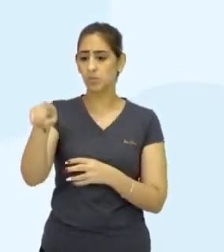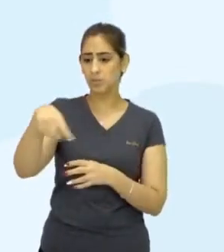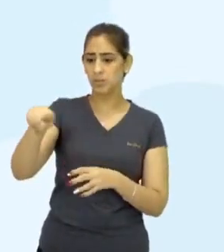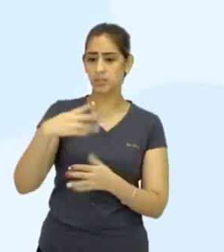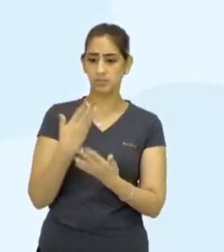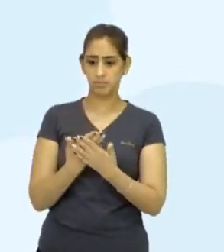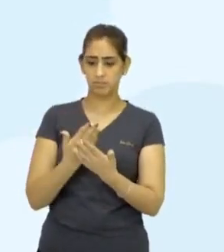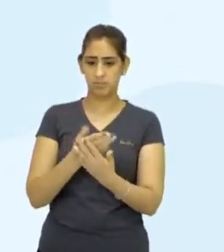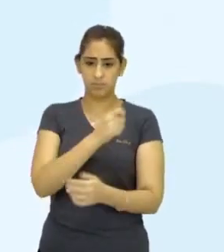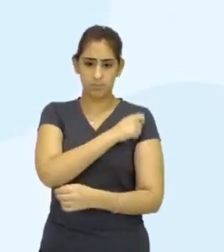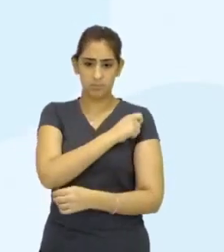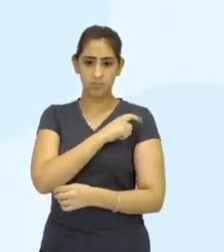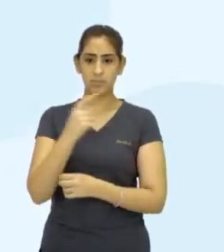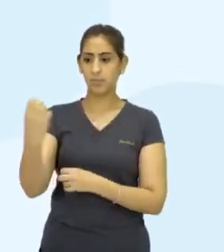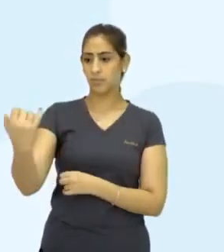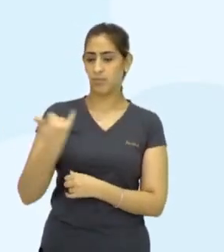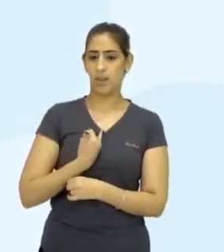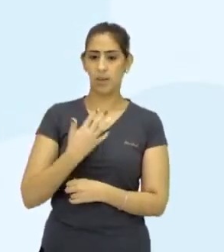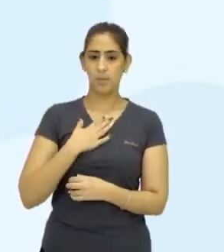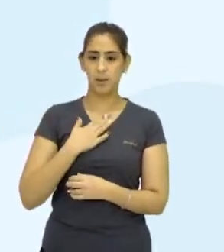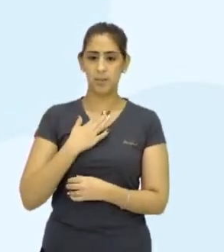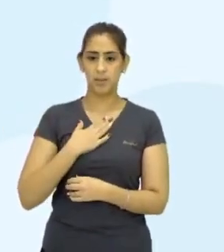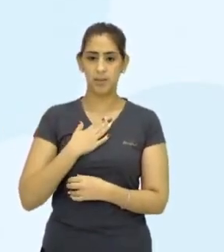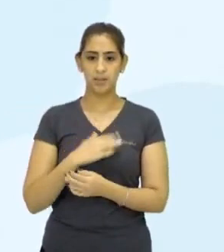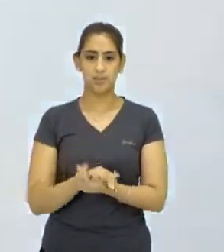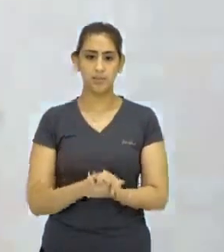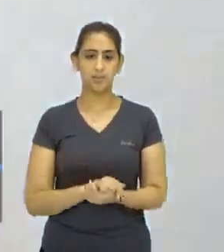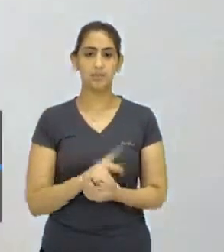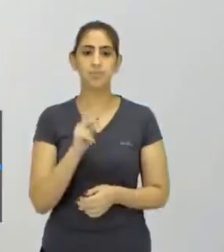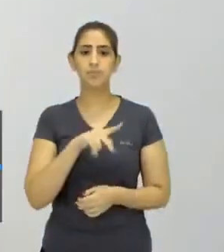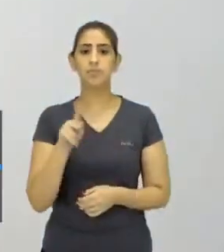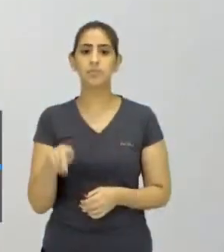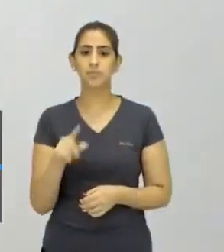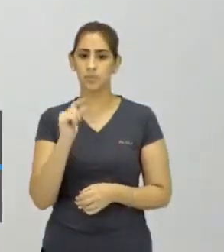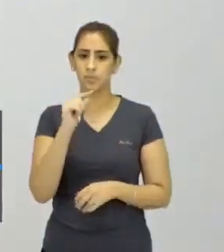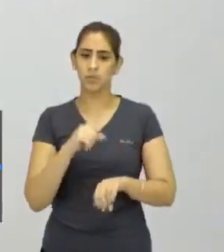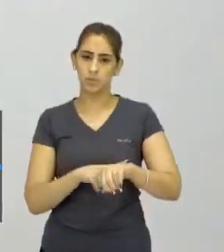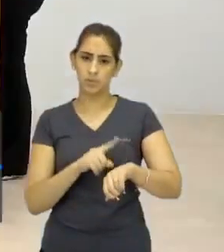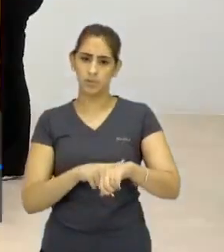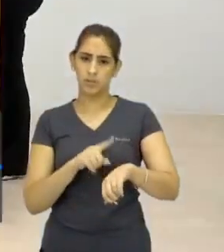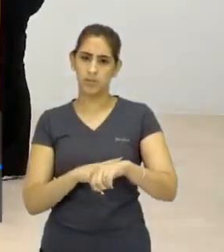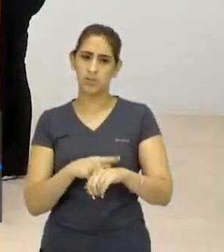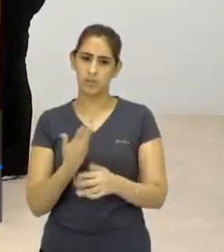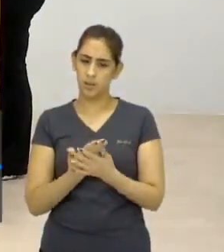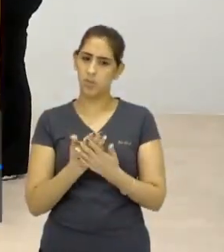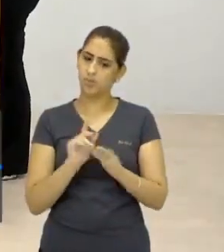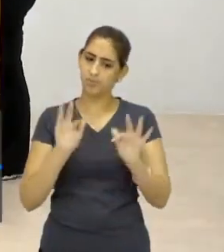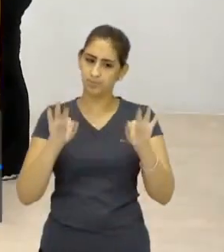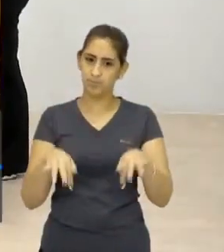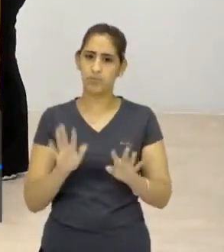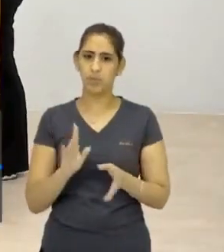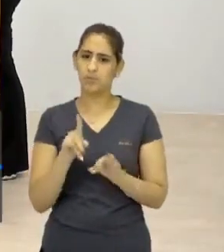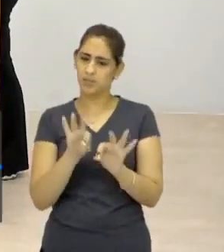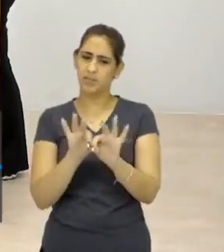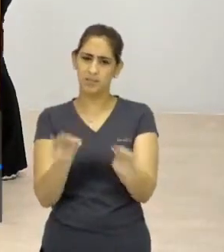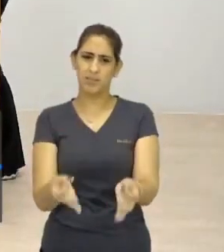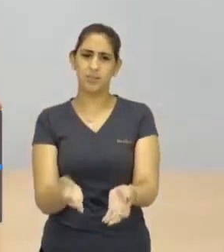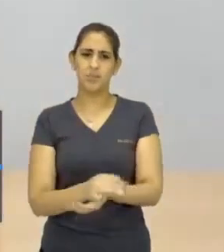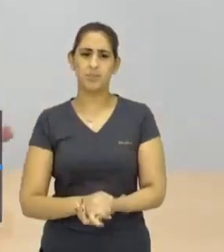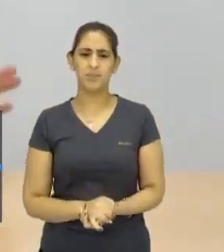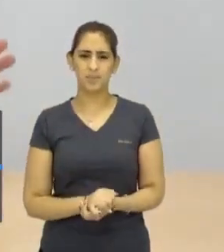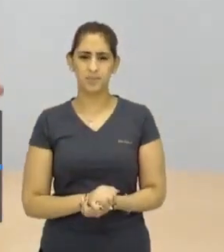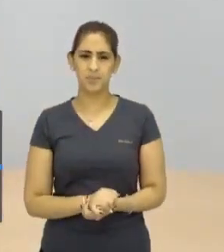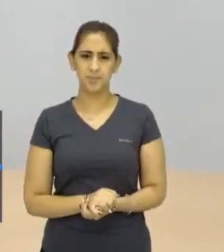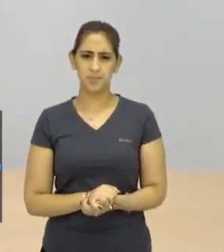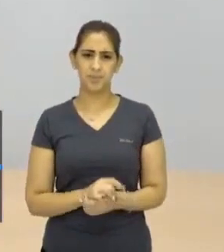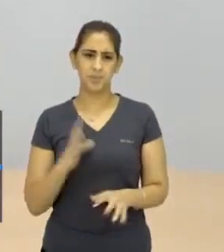mim, quanto que são essas duas taxas médias de variação. Professora Inês, pouco tempo, porque além da aula tá acabando, é bem simples, né? Com